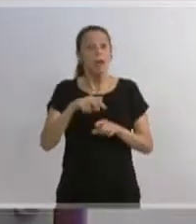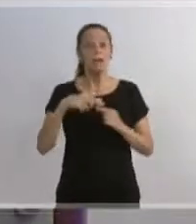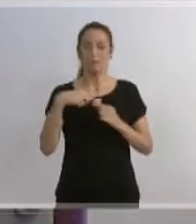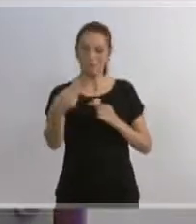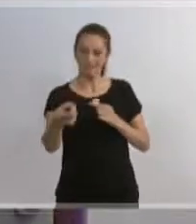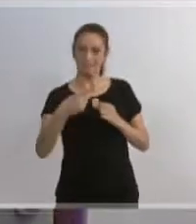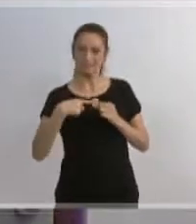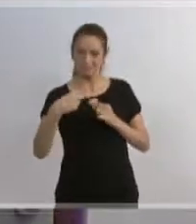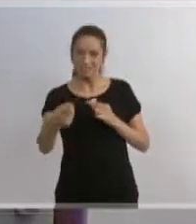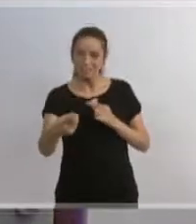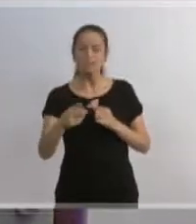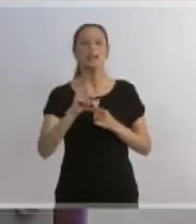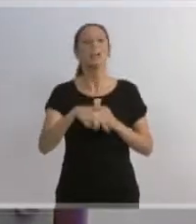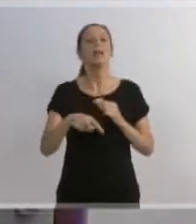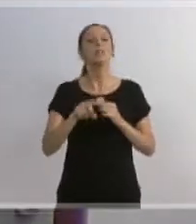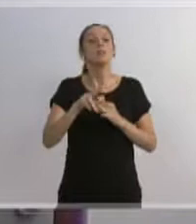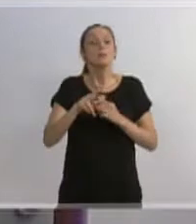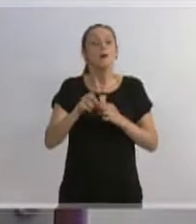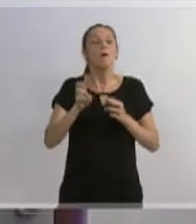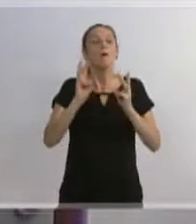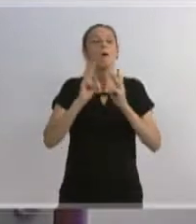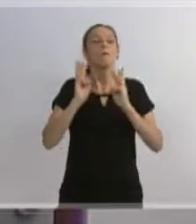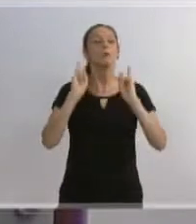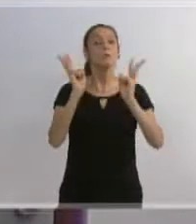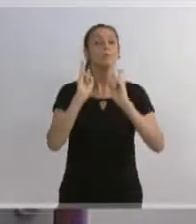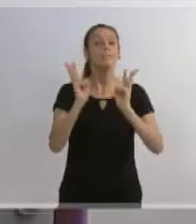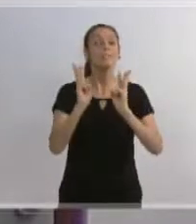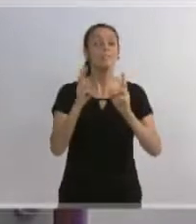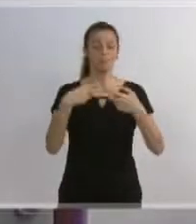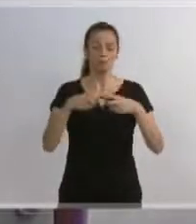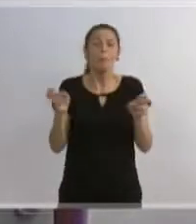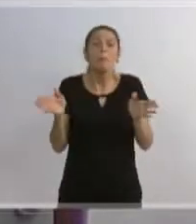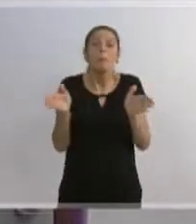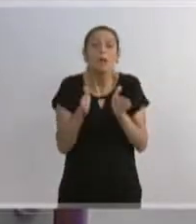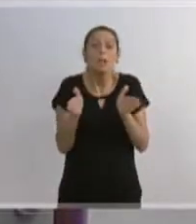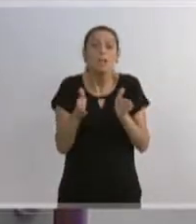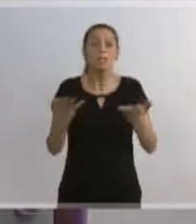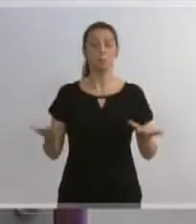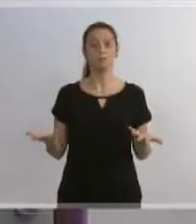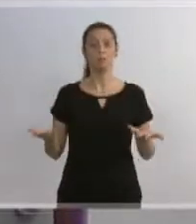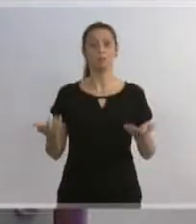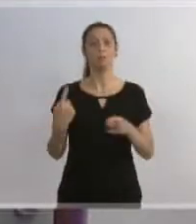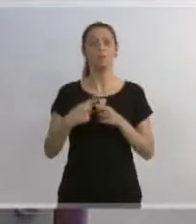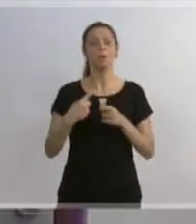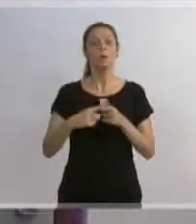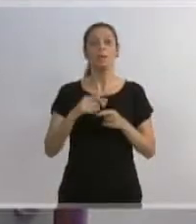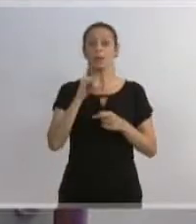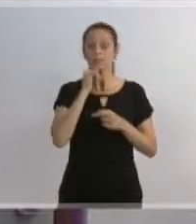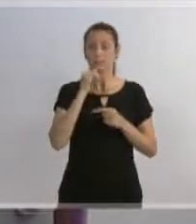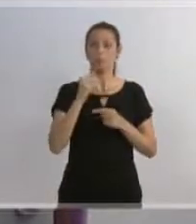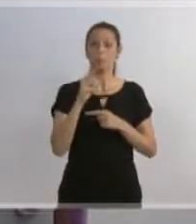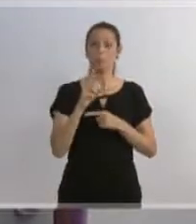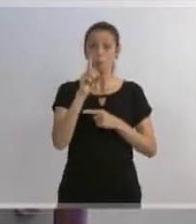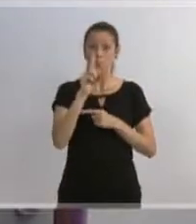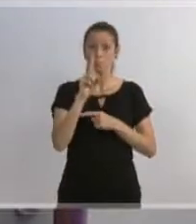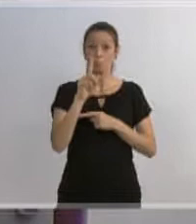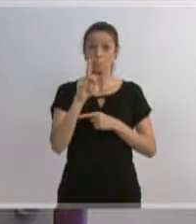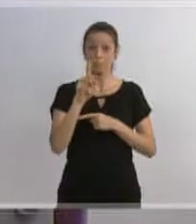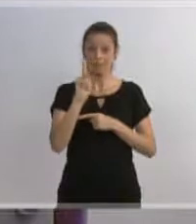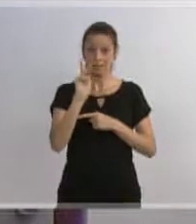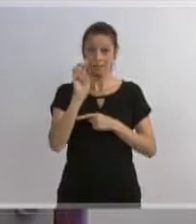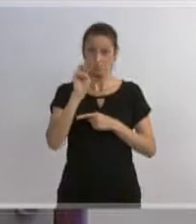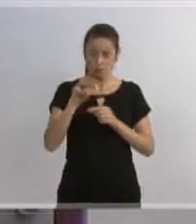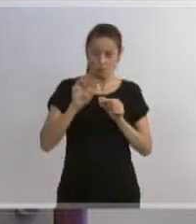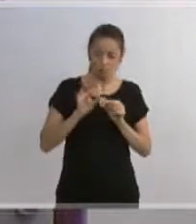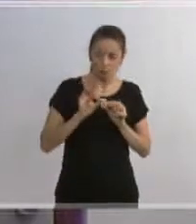Ito aqui, nessa casa, depois de estudo feito, que comprovem que dá menos de um passageiro por quilômetro rodado